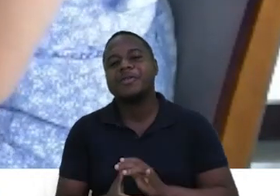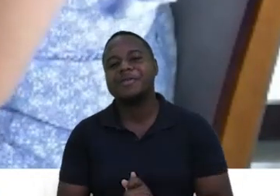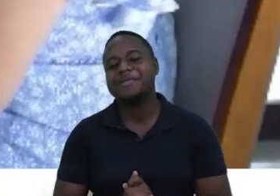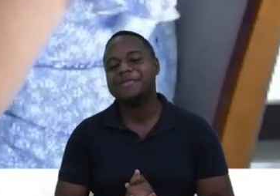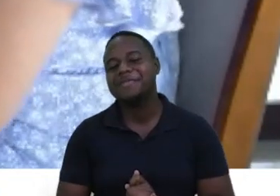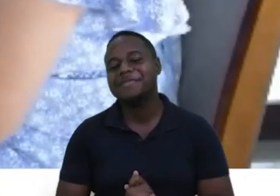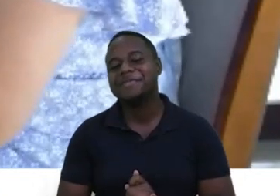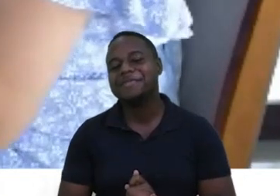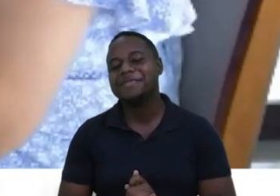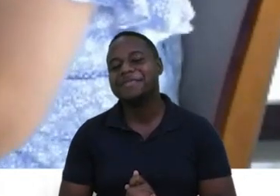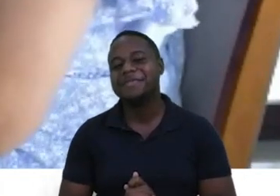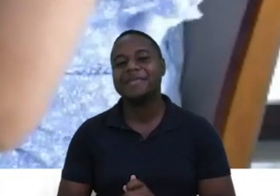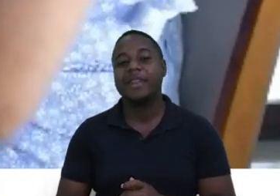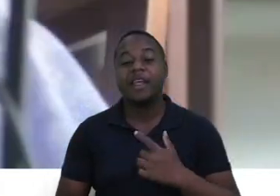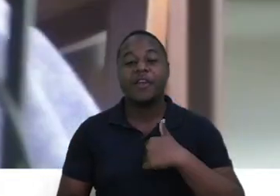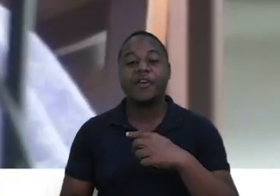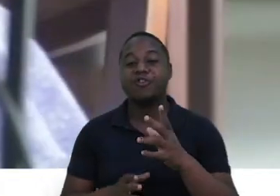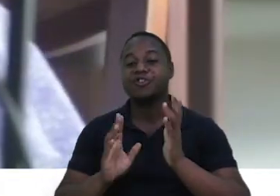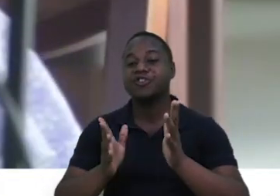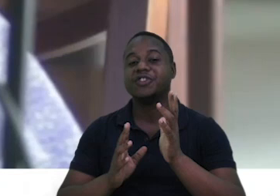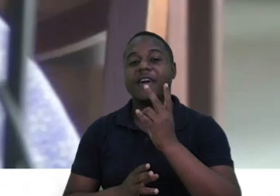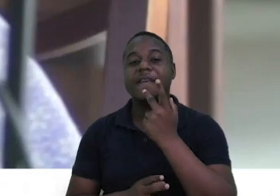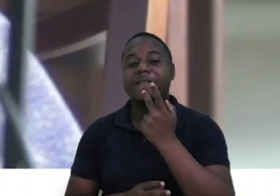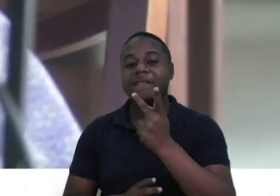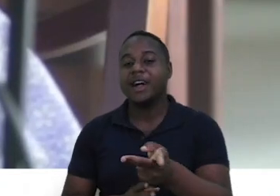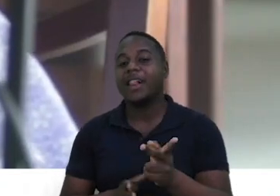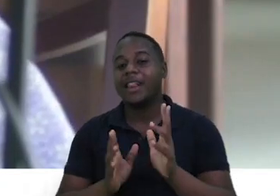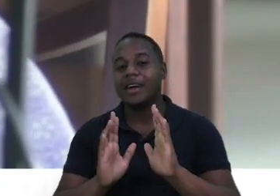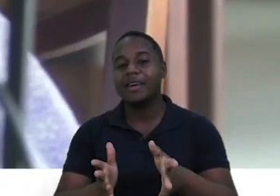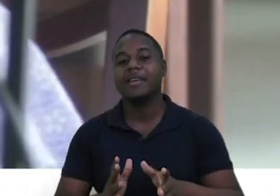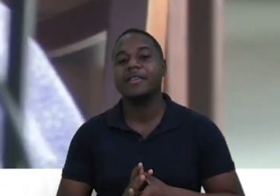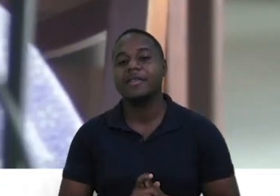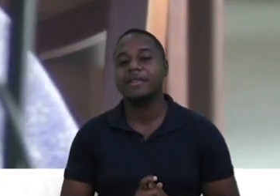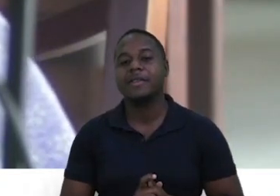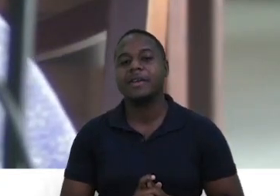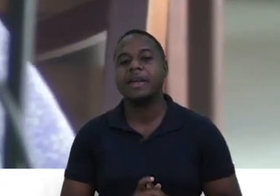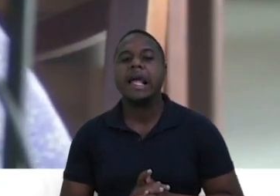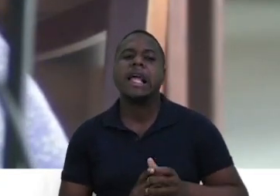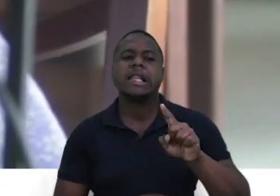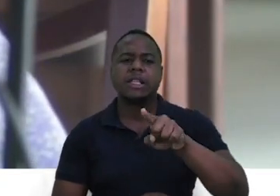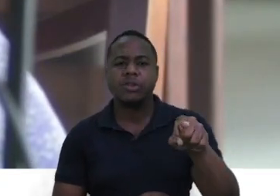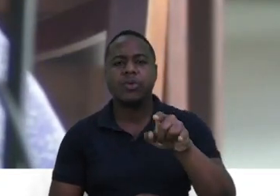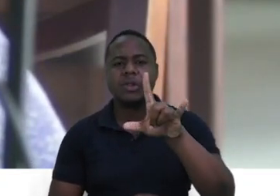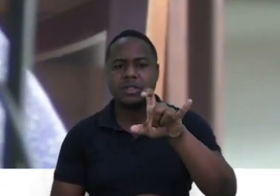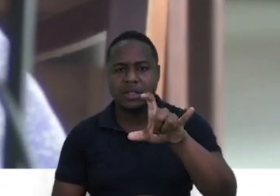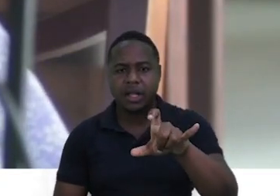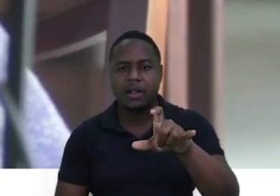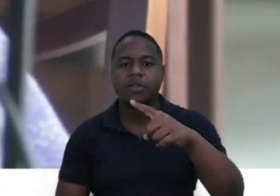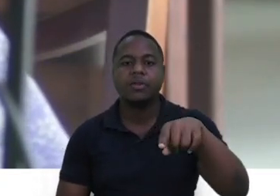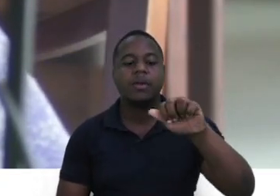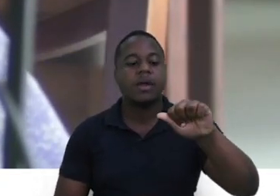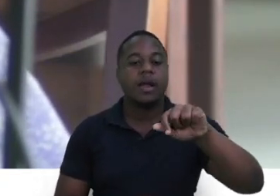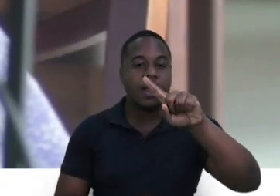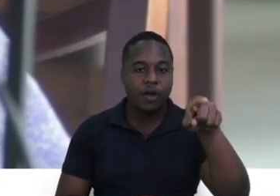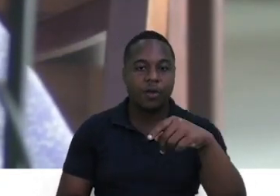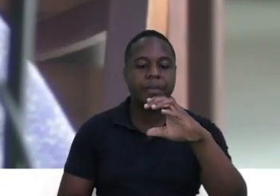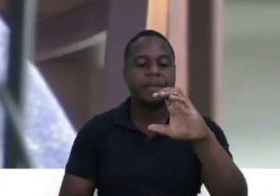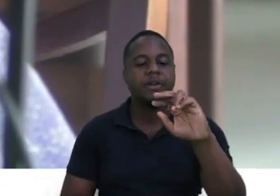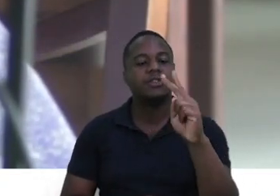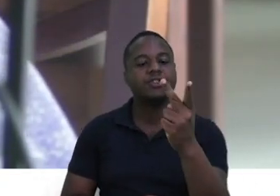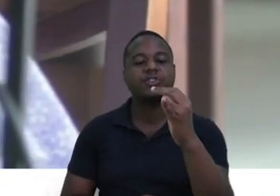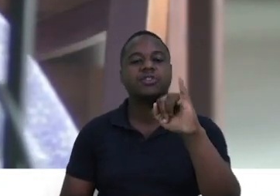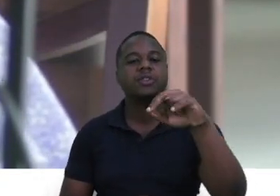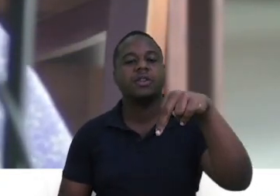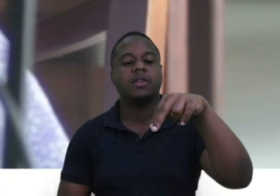spoiler. Eu já vou deixar muito aqui um top. Spoiler. Sigam esse casal. @chineleiros é da